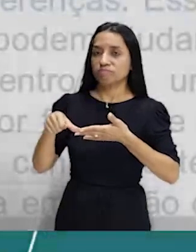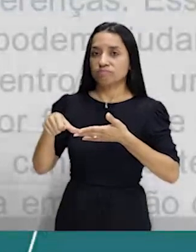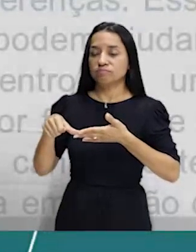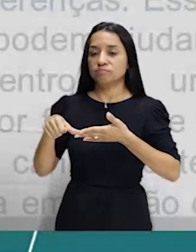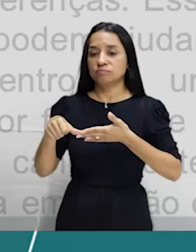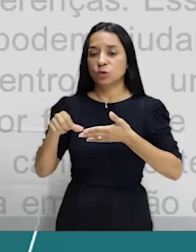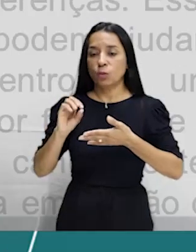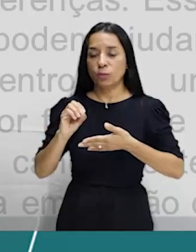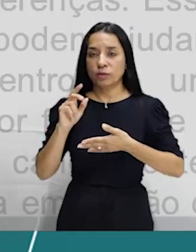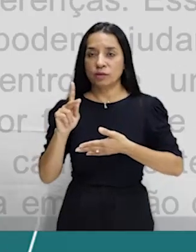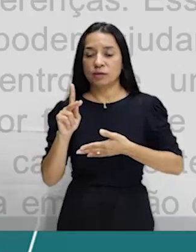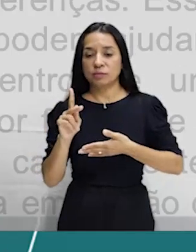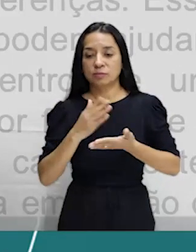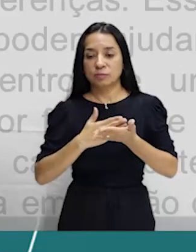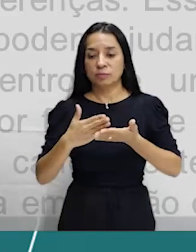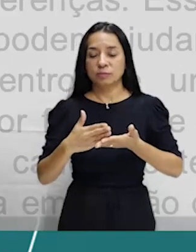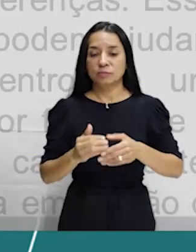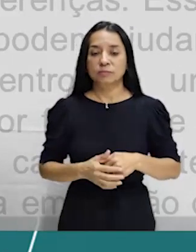Então, vamos começar.